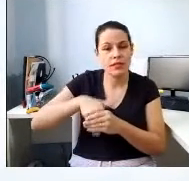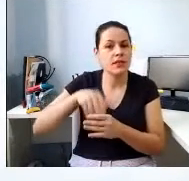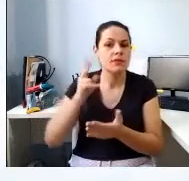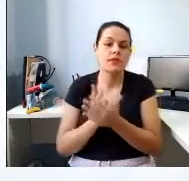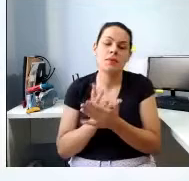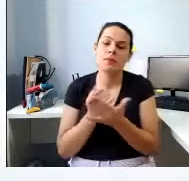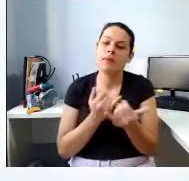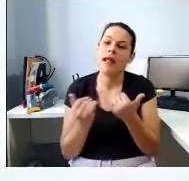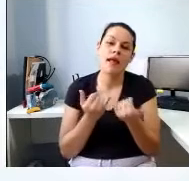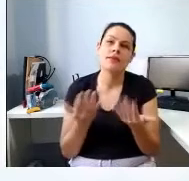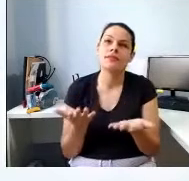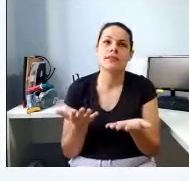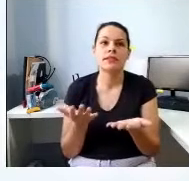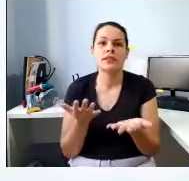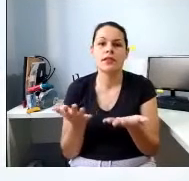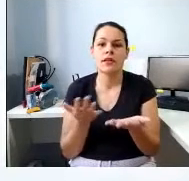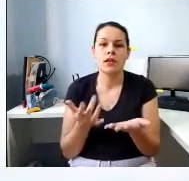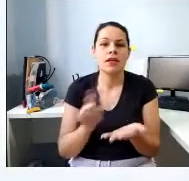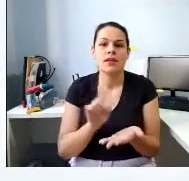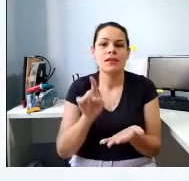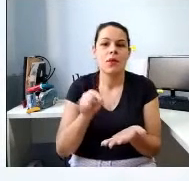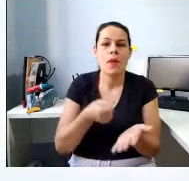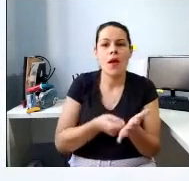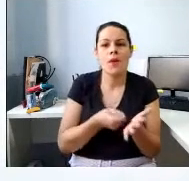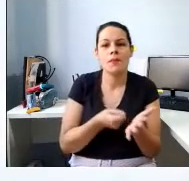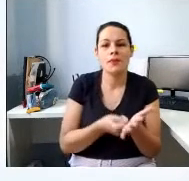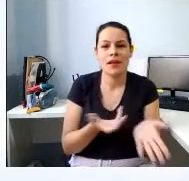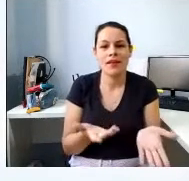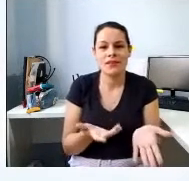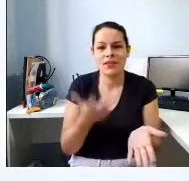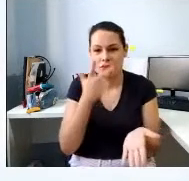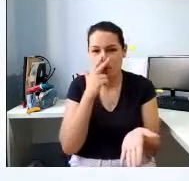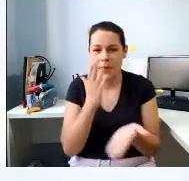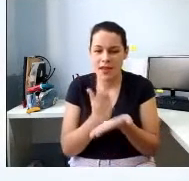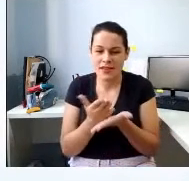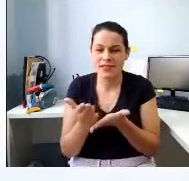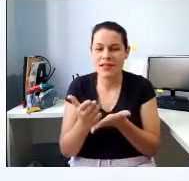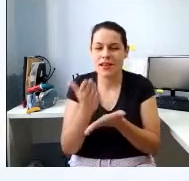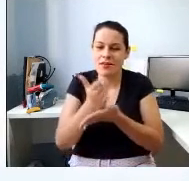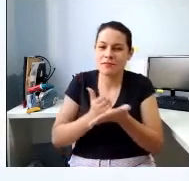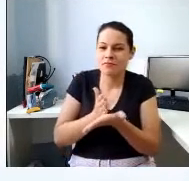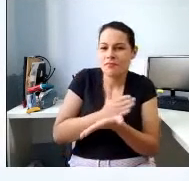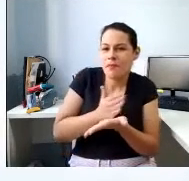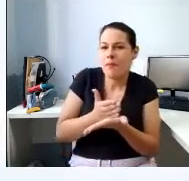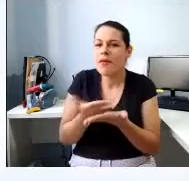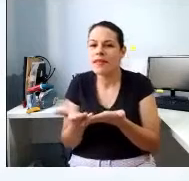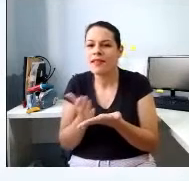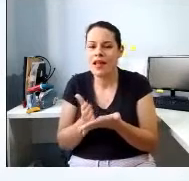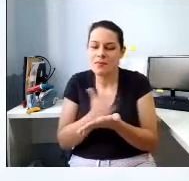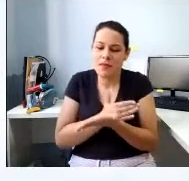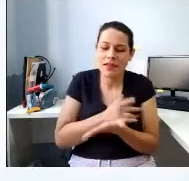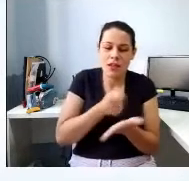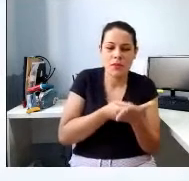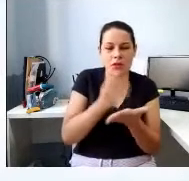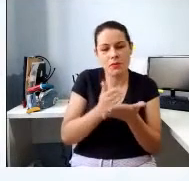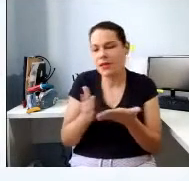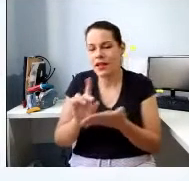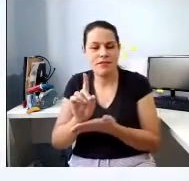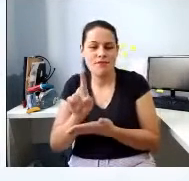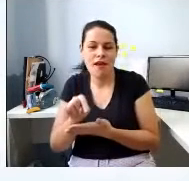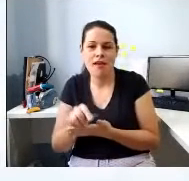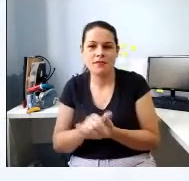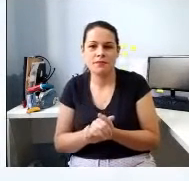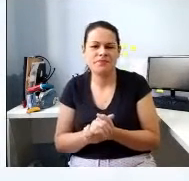um semi-obrigatório. Eu acho que isso vai fazer bastante diferença pensando no quadro eleitoral do para frente. Eu não